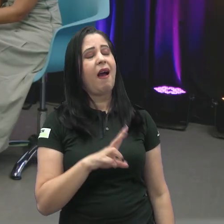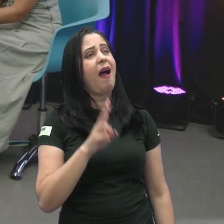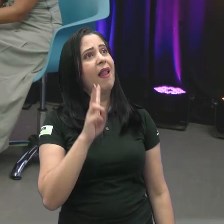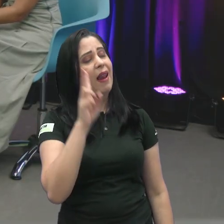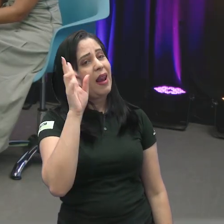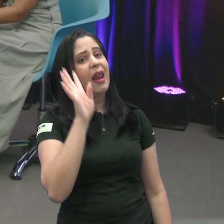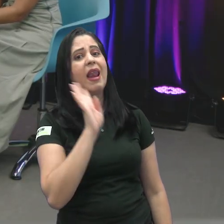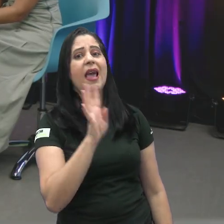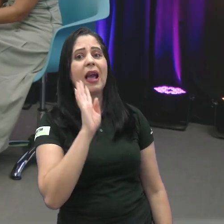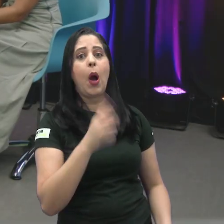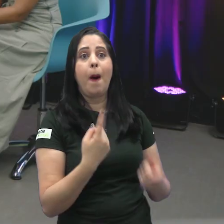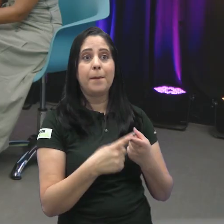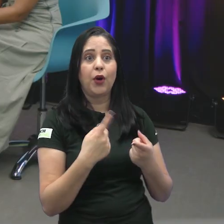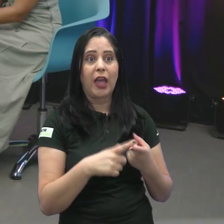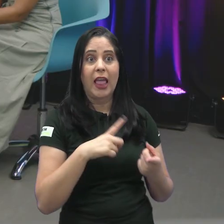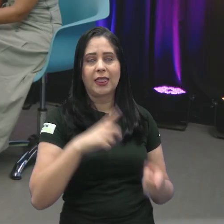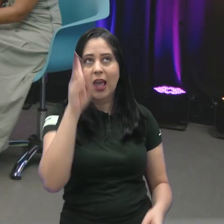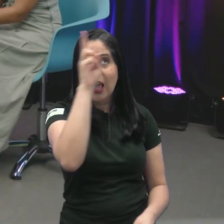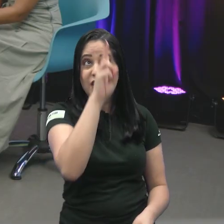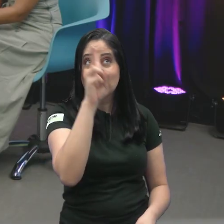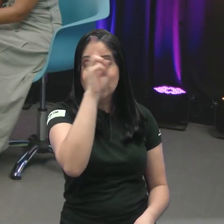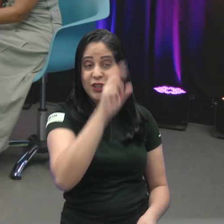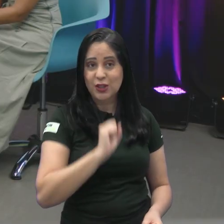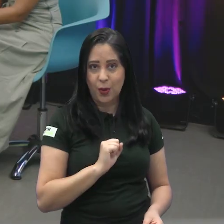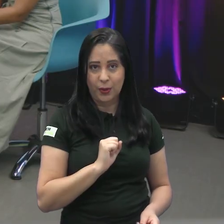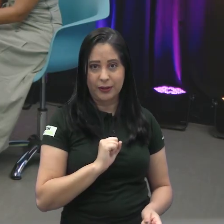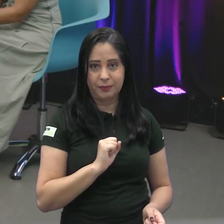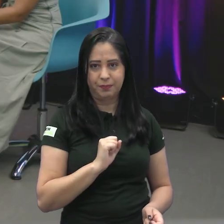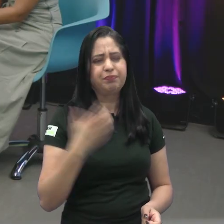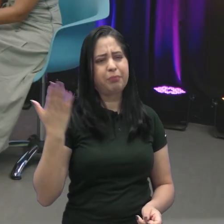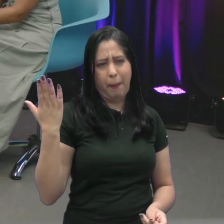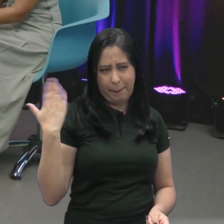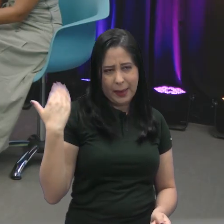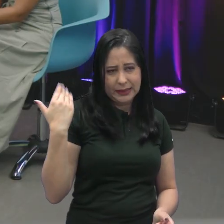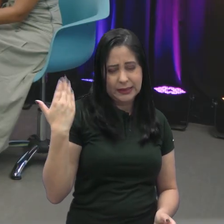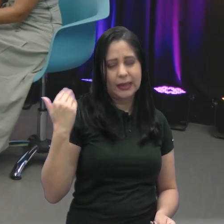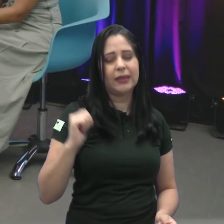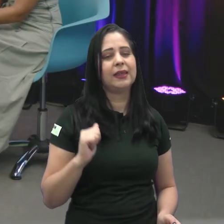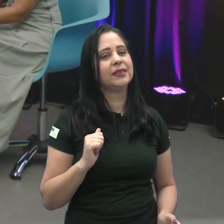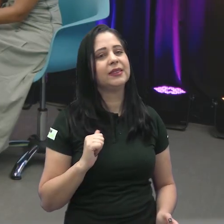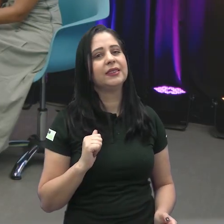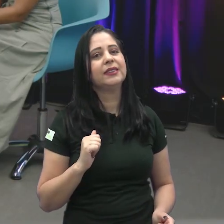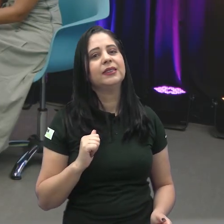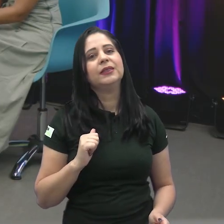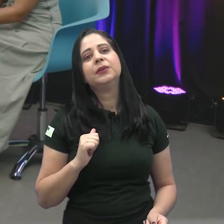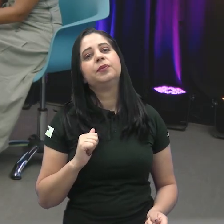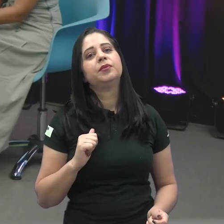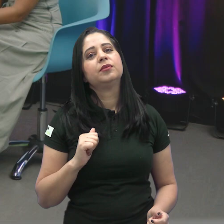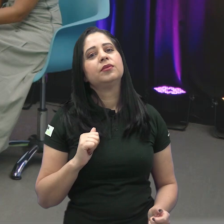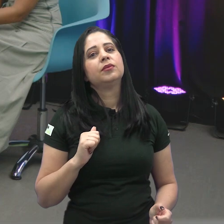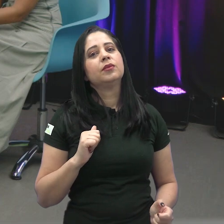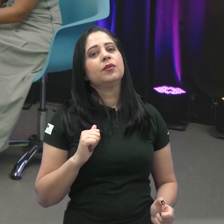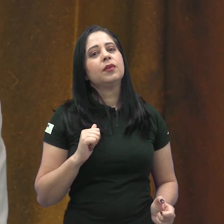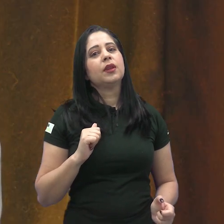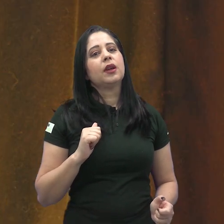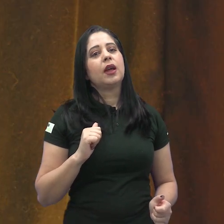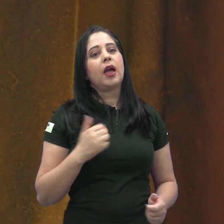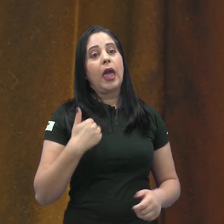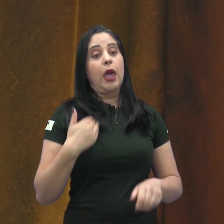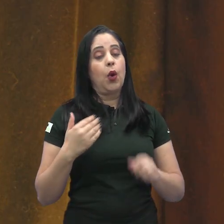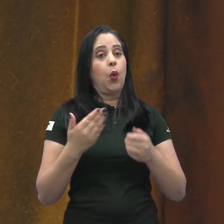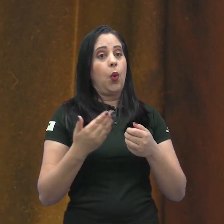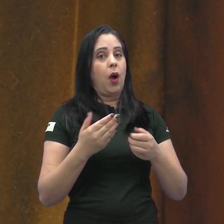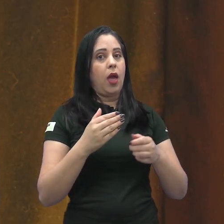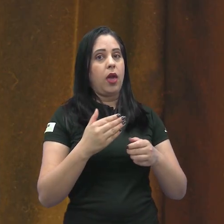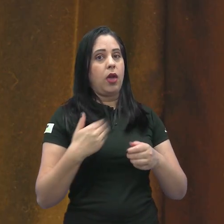muito engraçado, assim, do comércio, antes ainda de entrar na política, ali no dia a dia, eu chegava na minha padaria mais ou menos